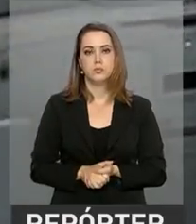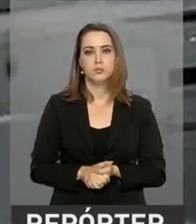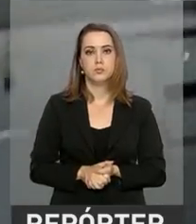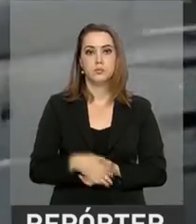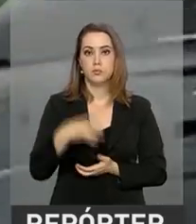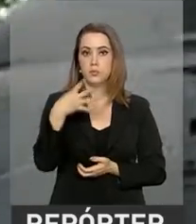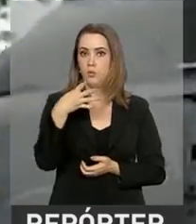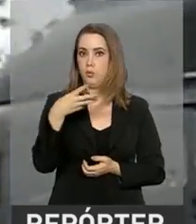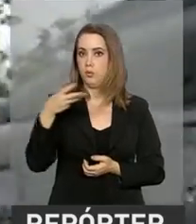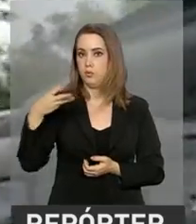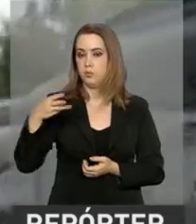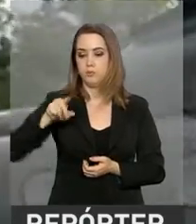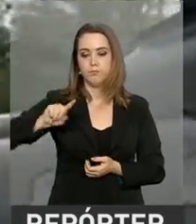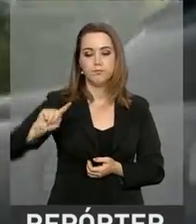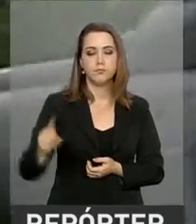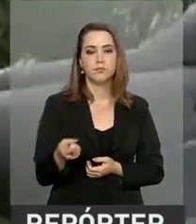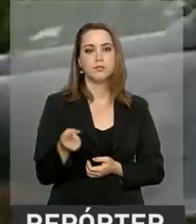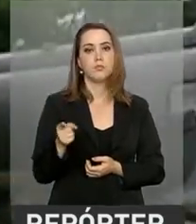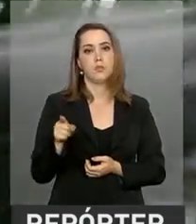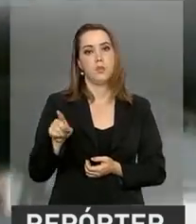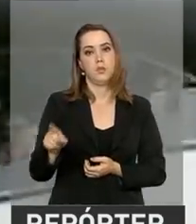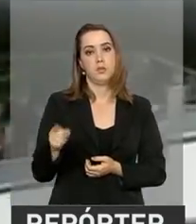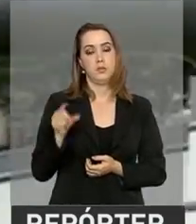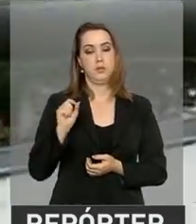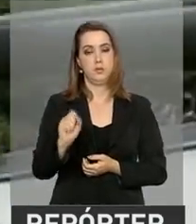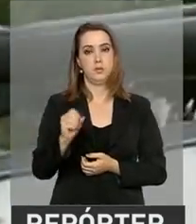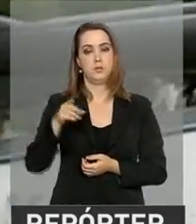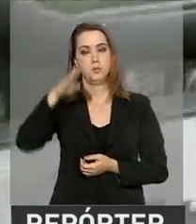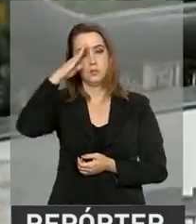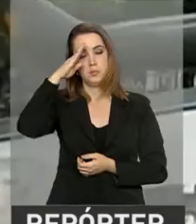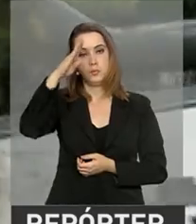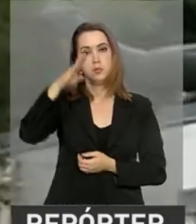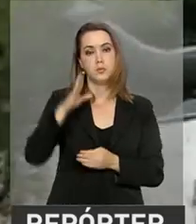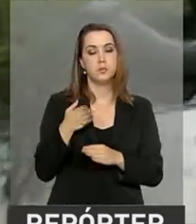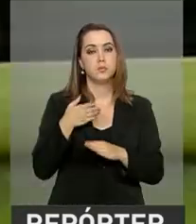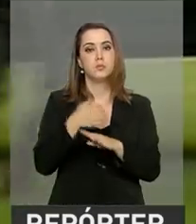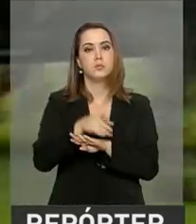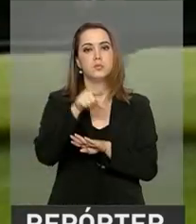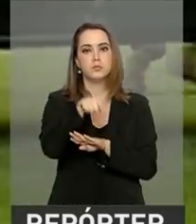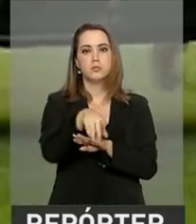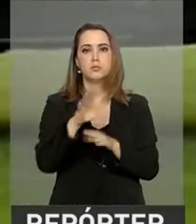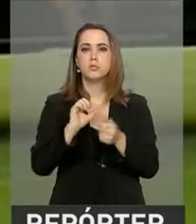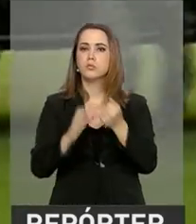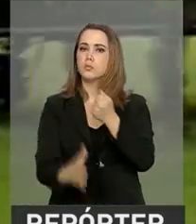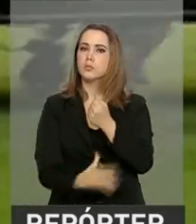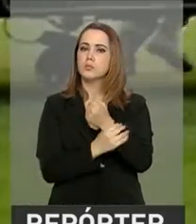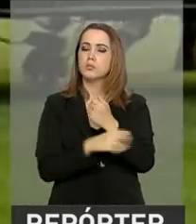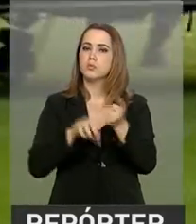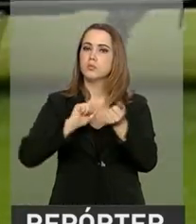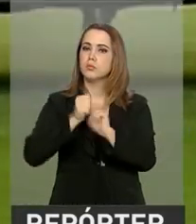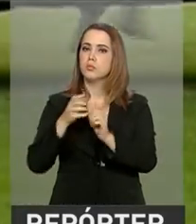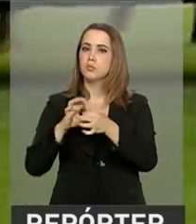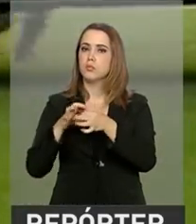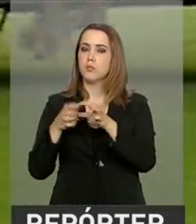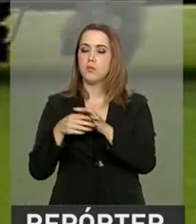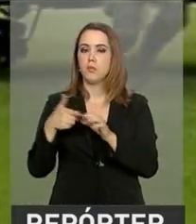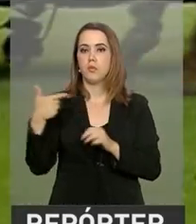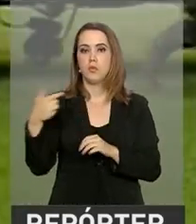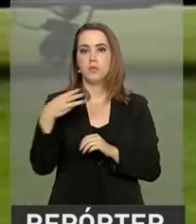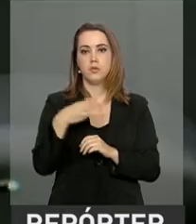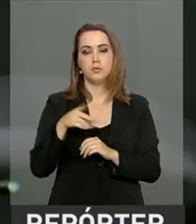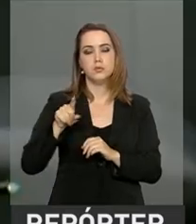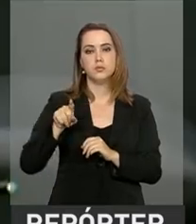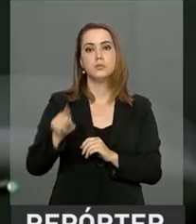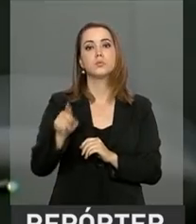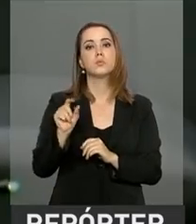43 mil militares fizeram parte da segurança das Olimpíadas em todo o país. Cerca de 23 mil só aqui no Rio de